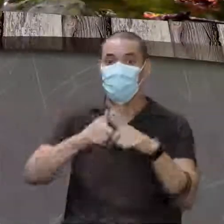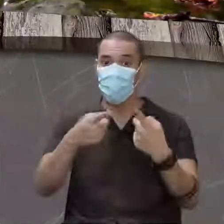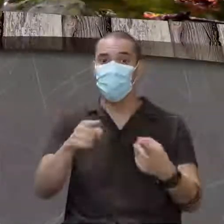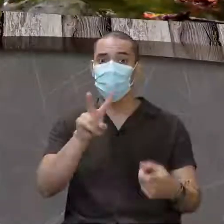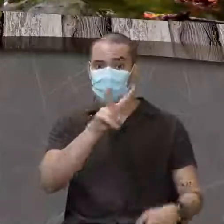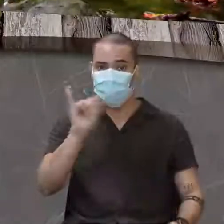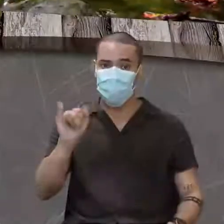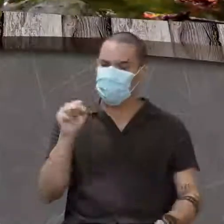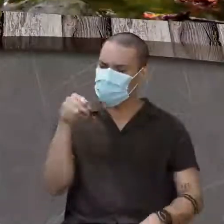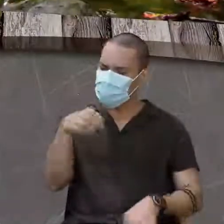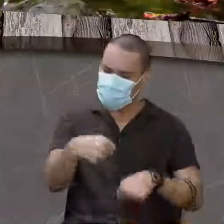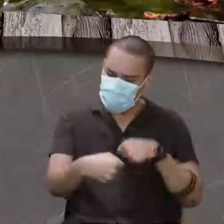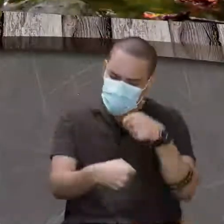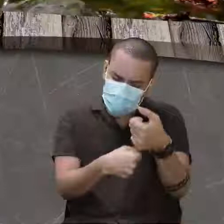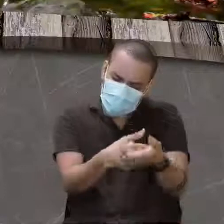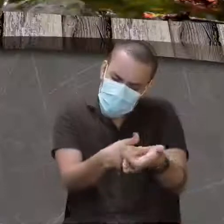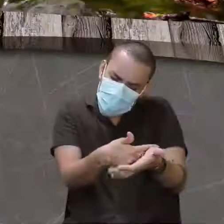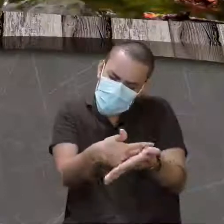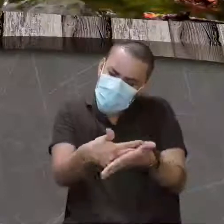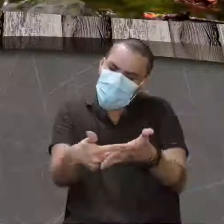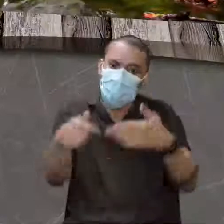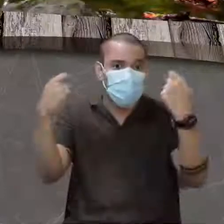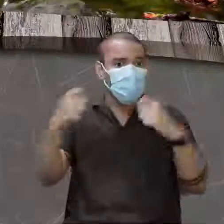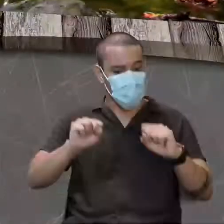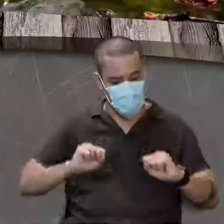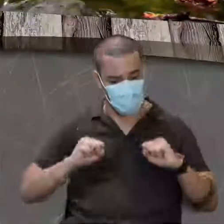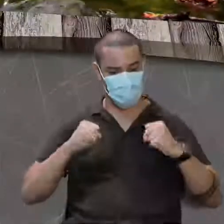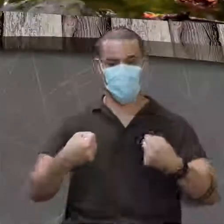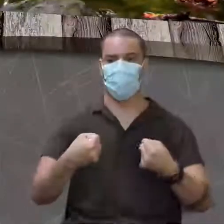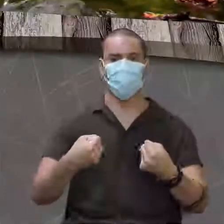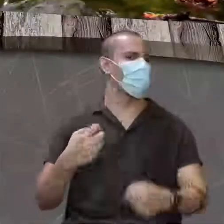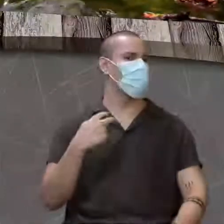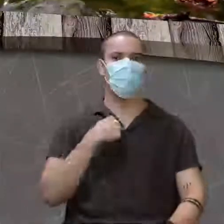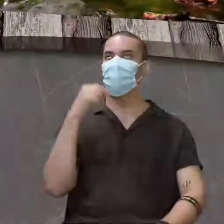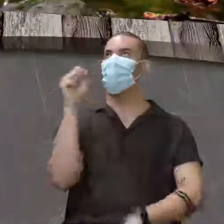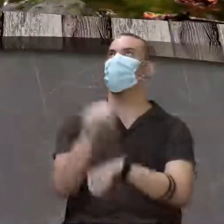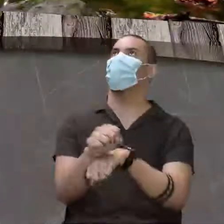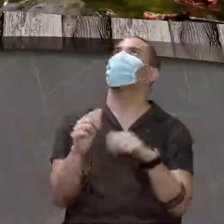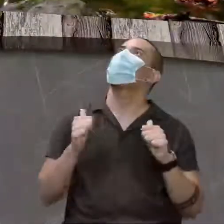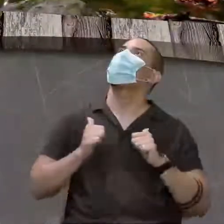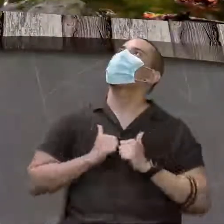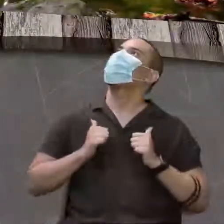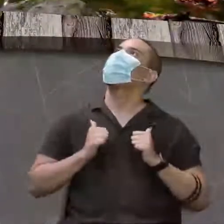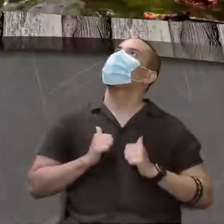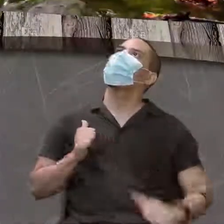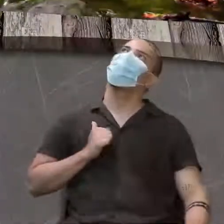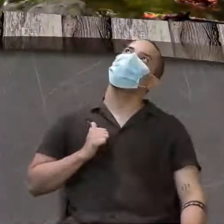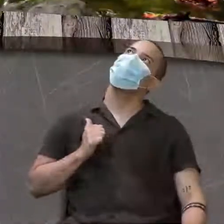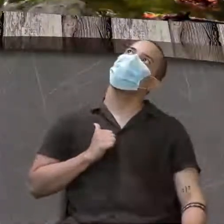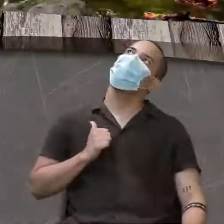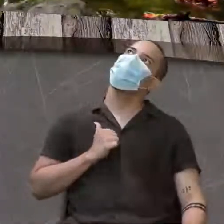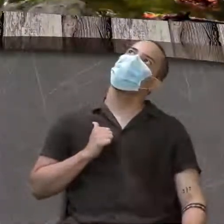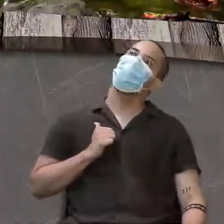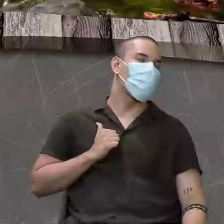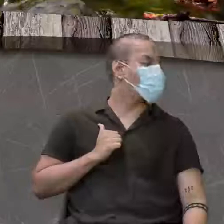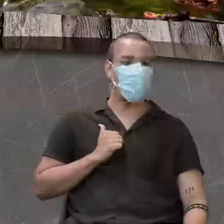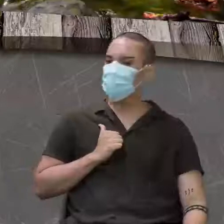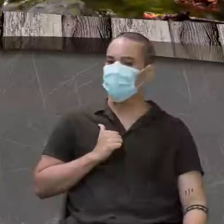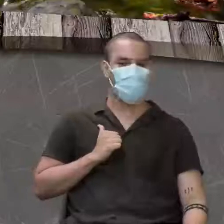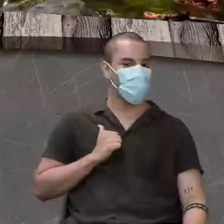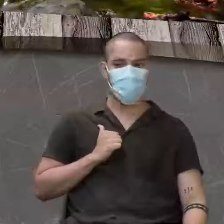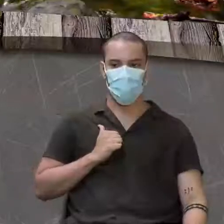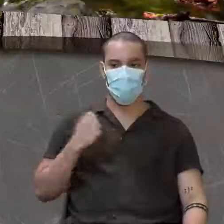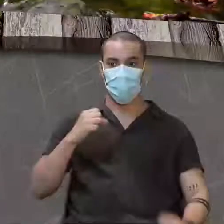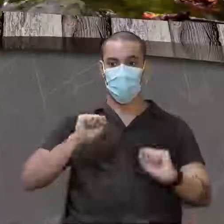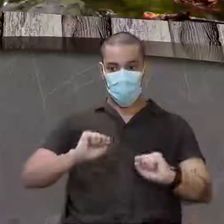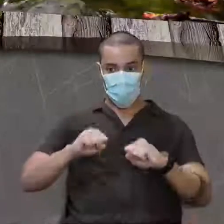vá se arrastando, engatinhando, meu amor, você não pode parar. Vou estagnar aqui. Não. A gente